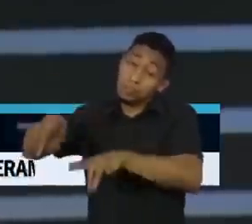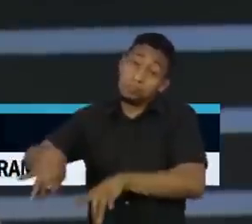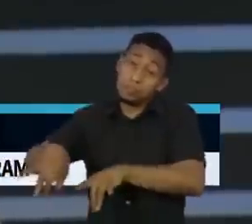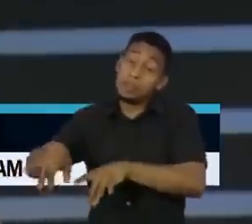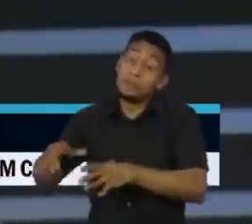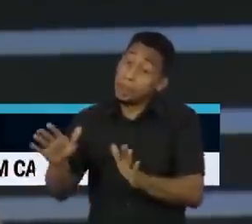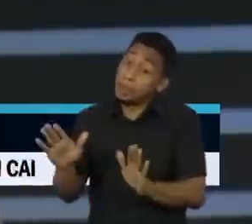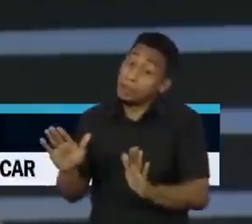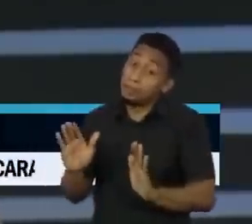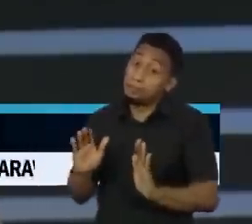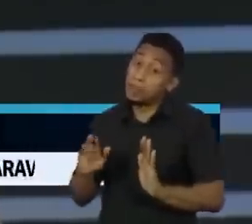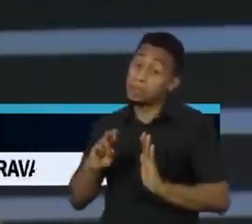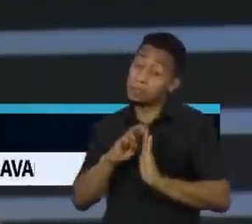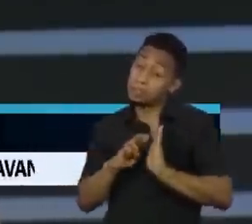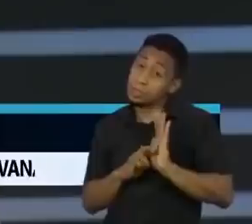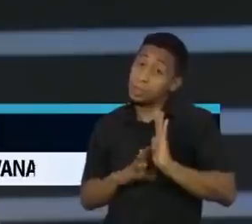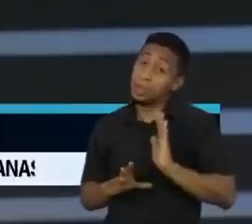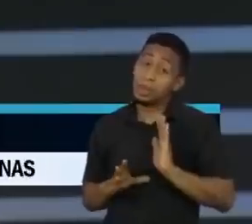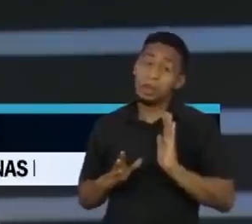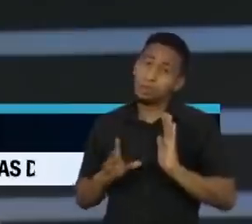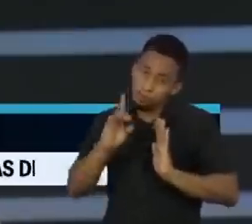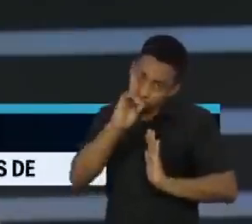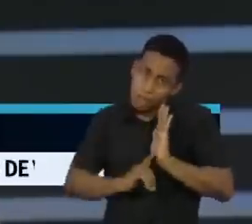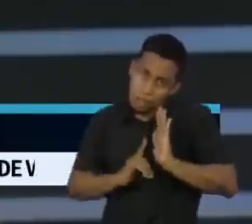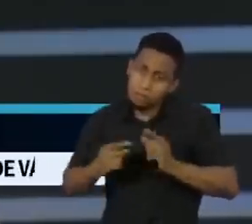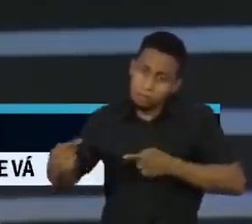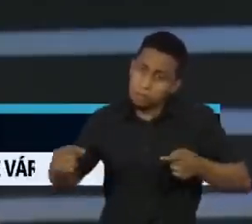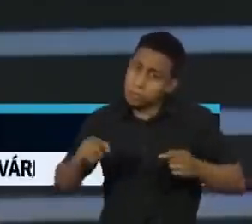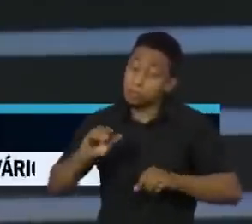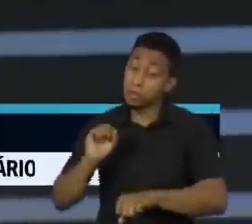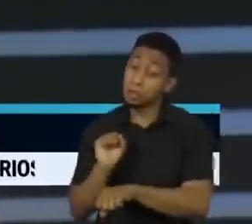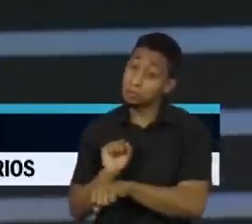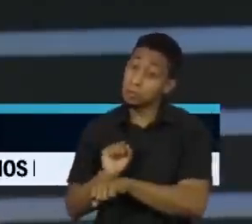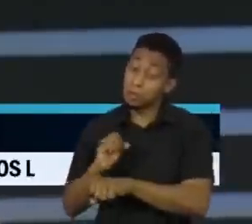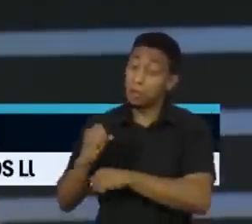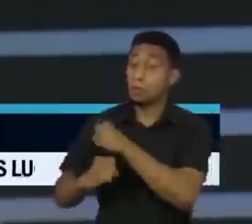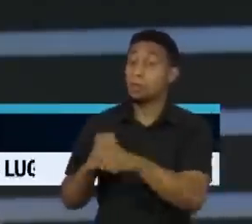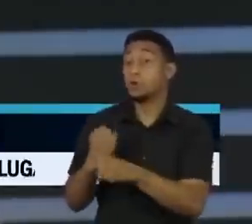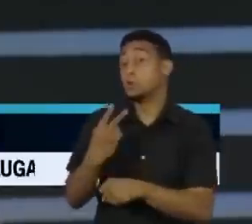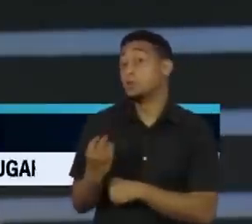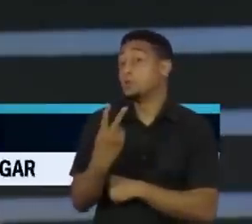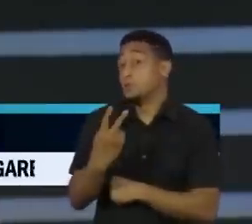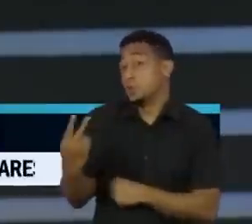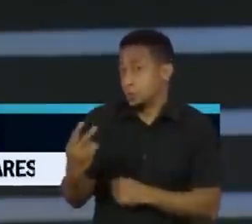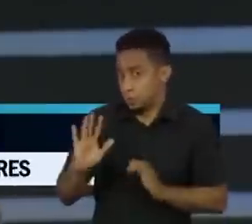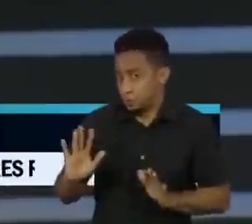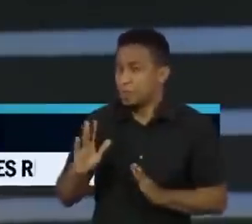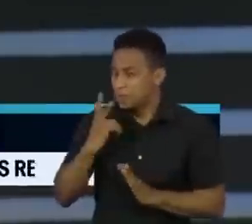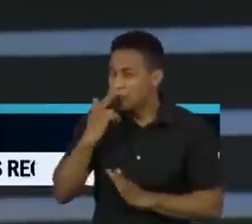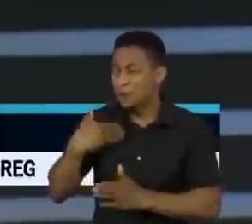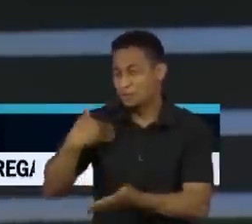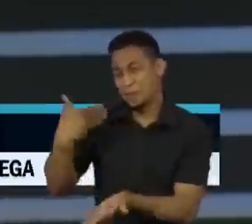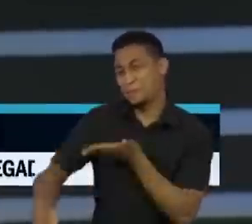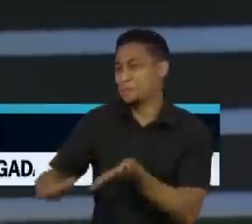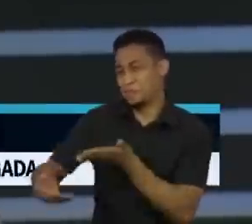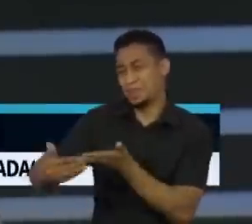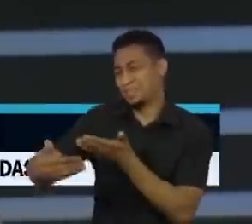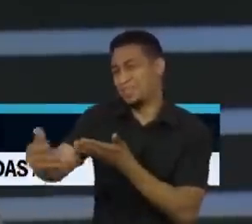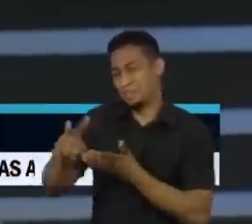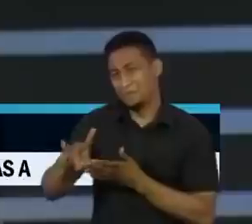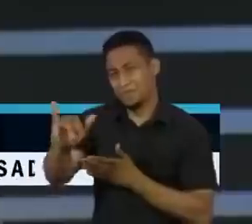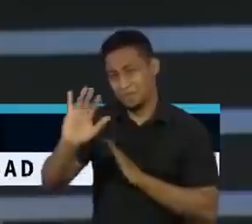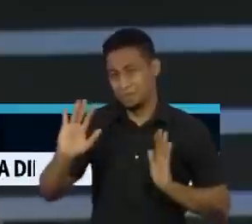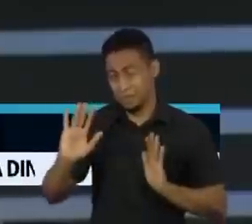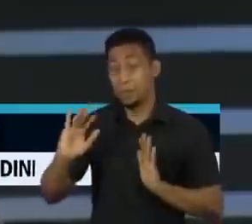tentar manter os direitos políticos, se ele acredita, para a eleição de 22, mas deverá, inclusive, perder mais à frente por outras razões. Mas o